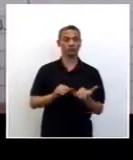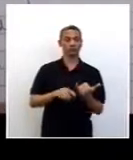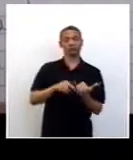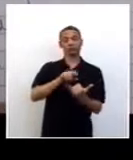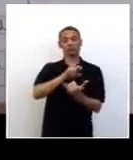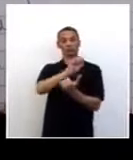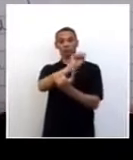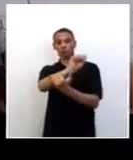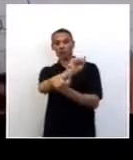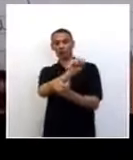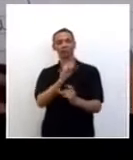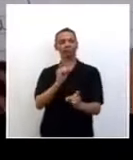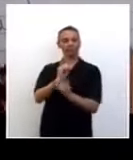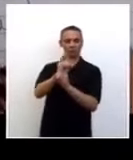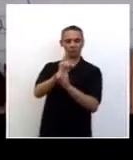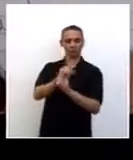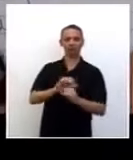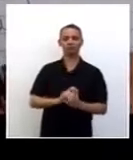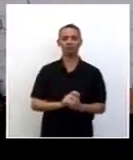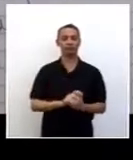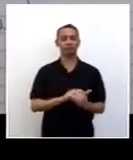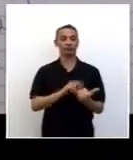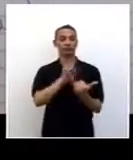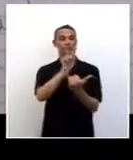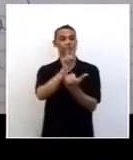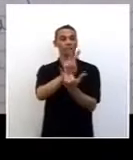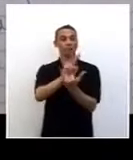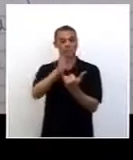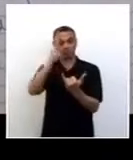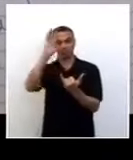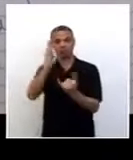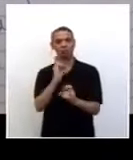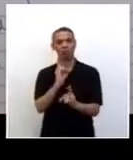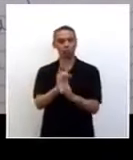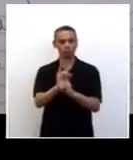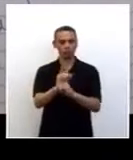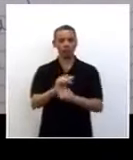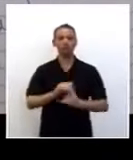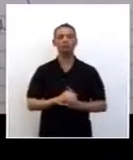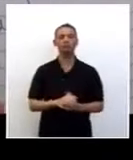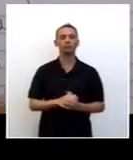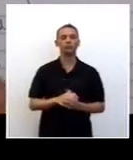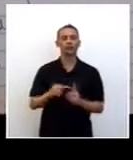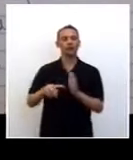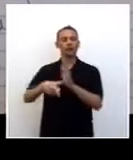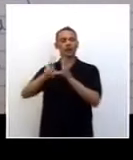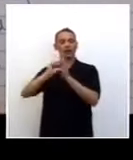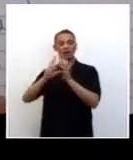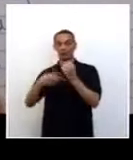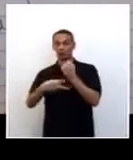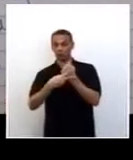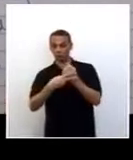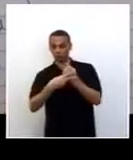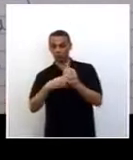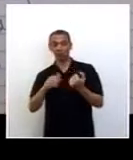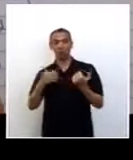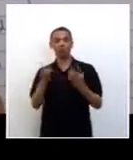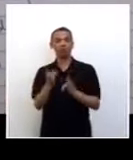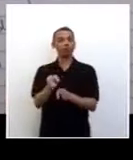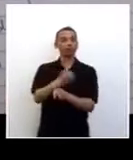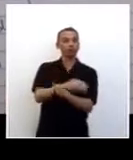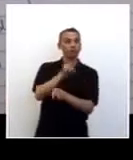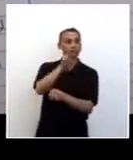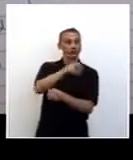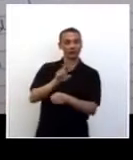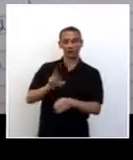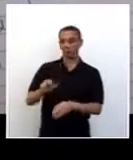depois do hino vem o que vem o verbo principal o que vem antes do auxiliar eu quero cabo Quest ele